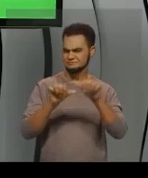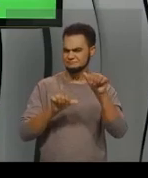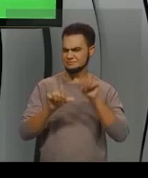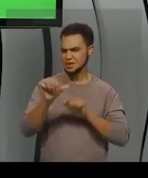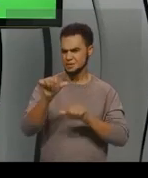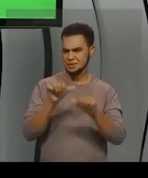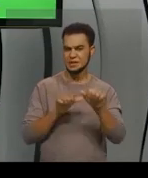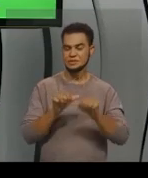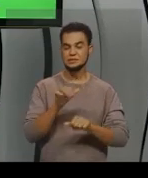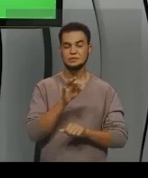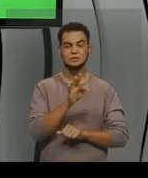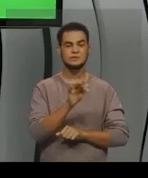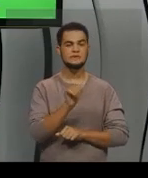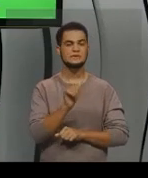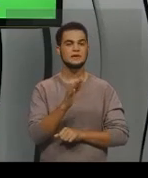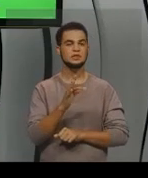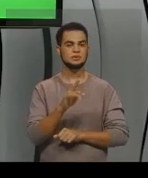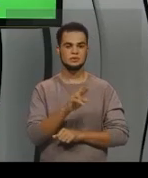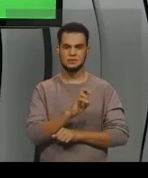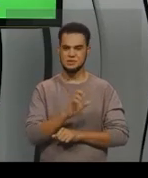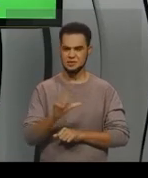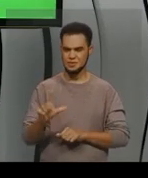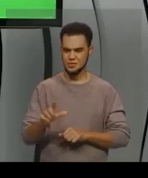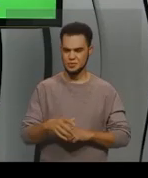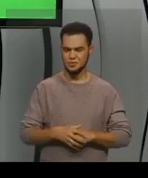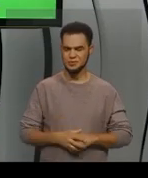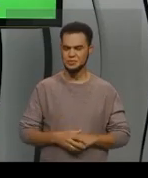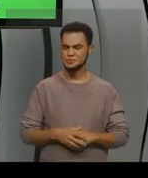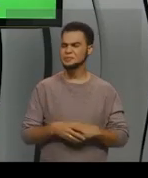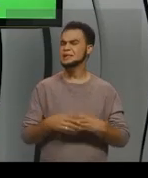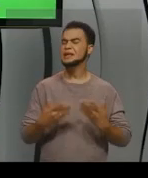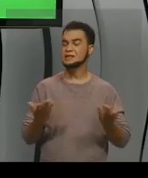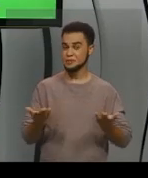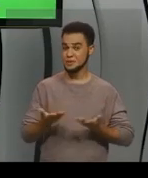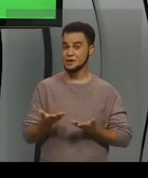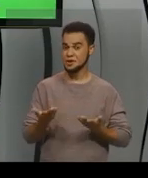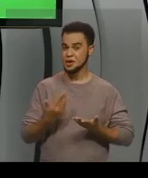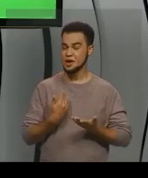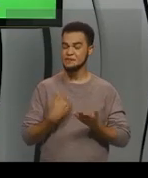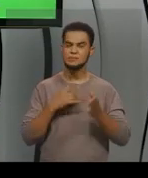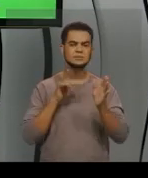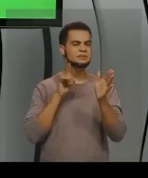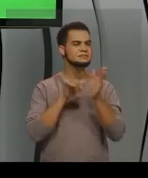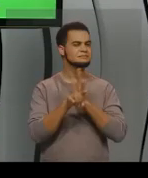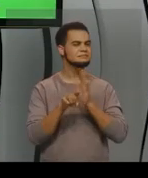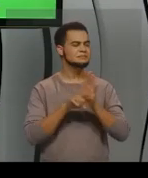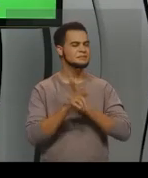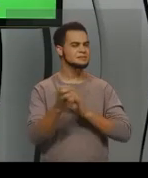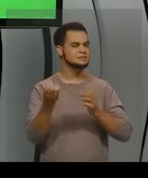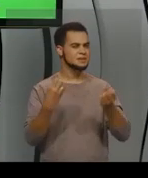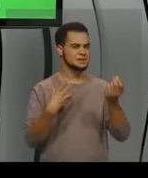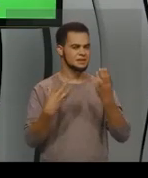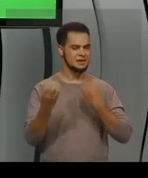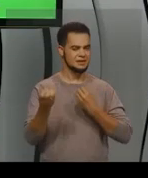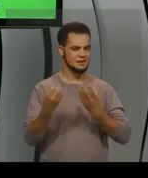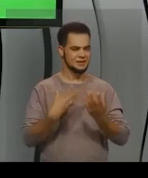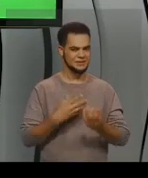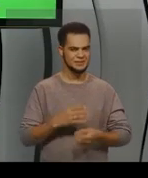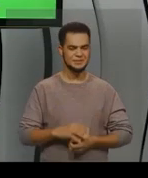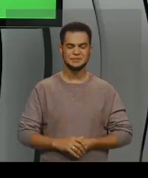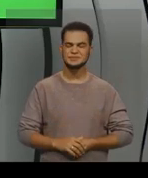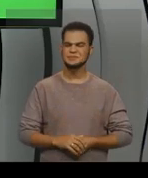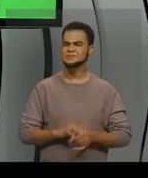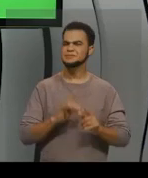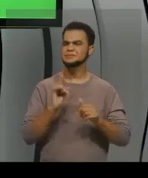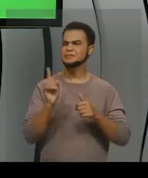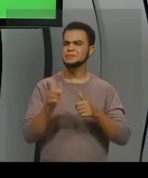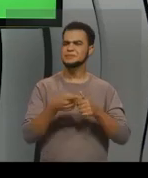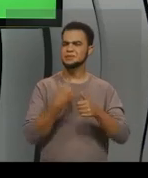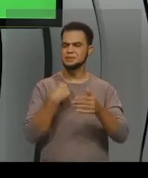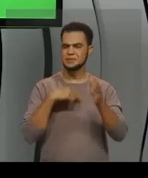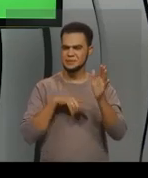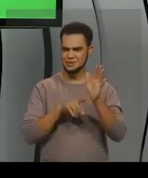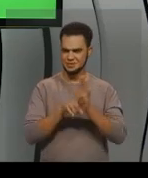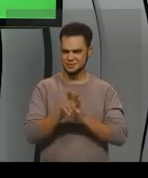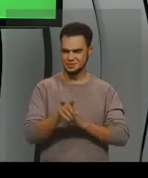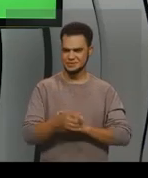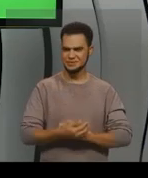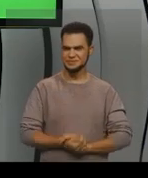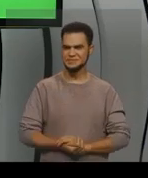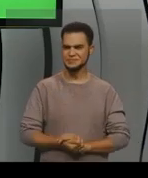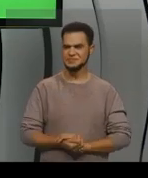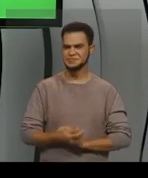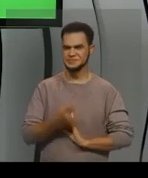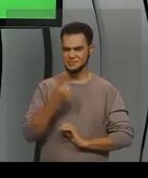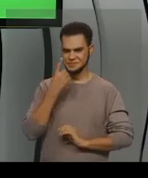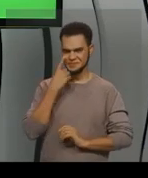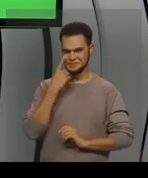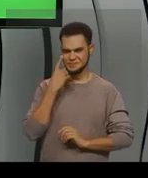Agora nós vamos passar para as perguntas que vocês enviaram pelo telefone fixo ou pelo nosso WhatsApp. Nossa primeira pergunta é uma